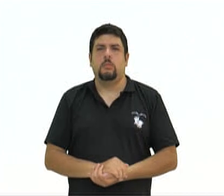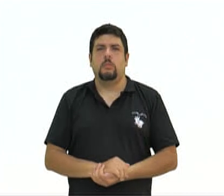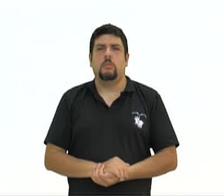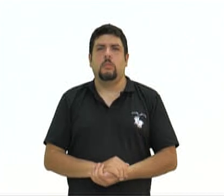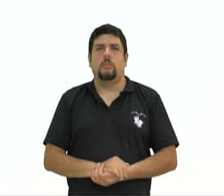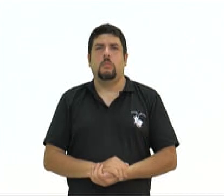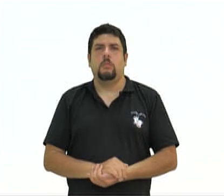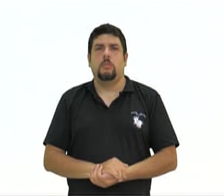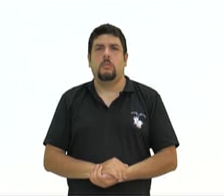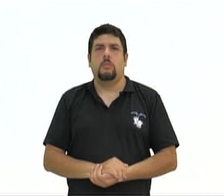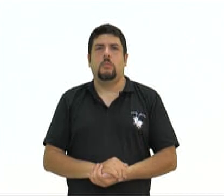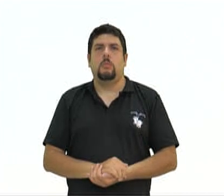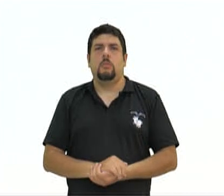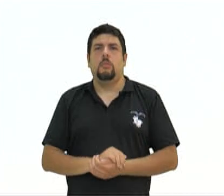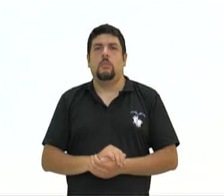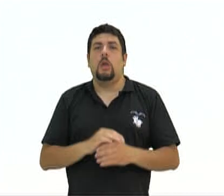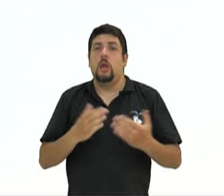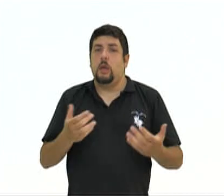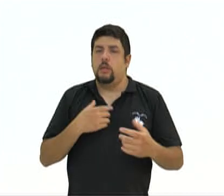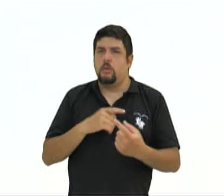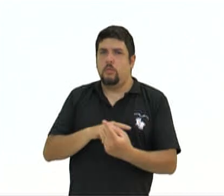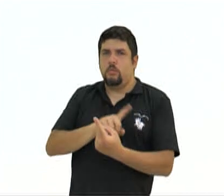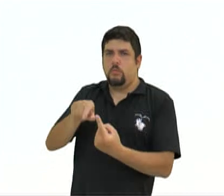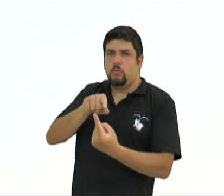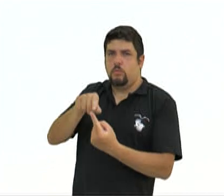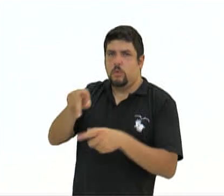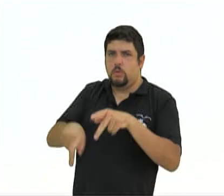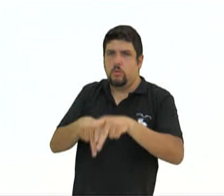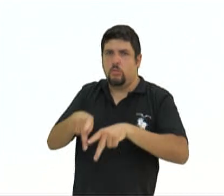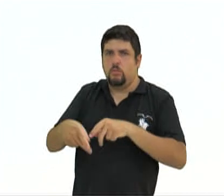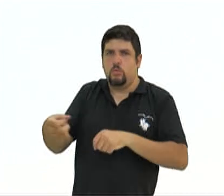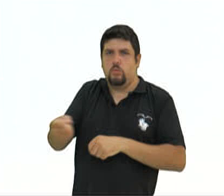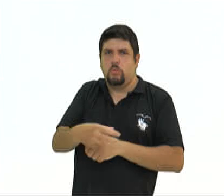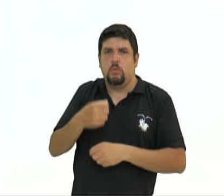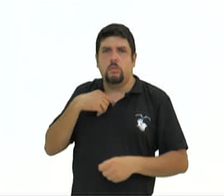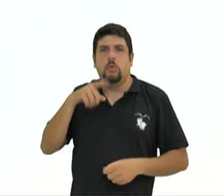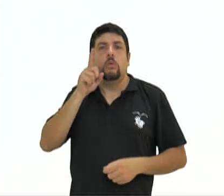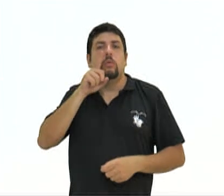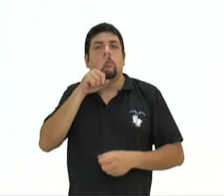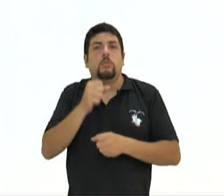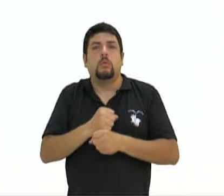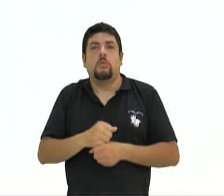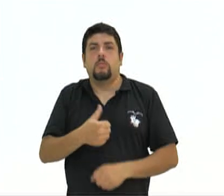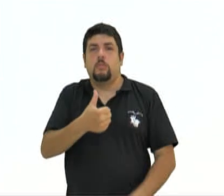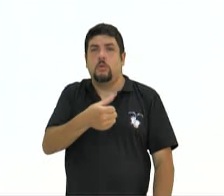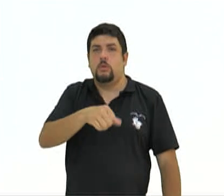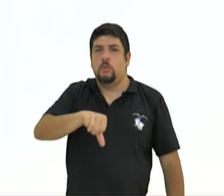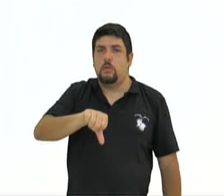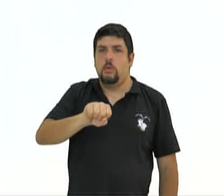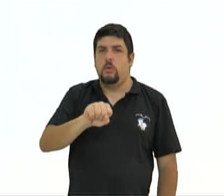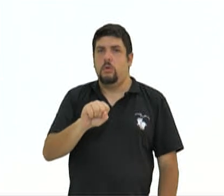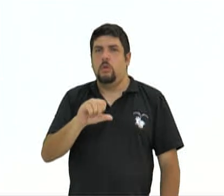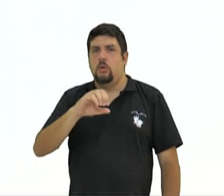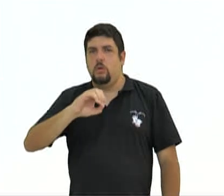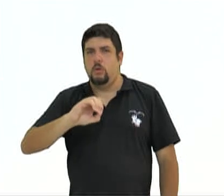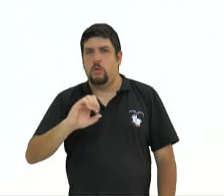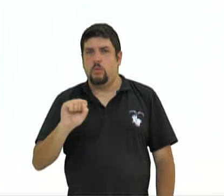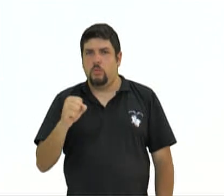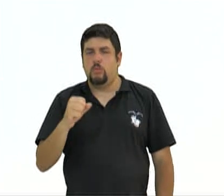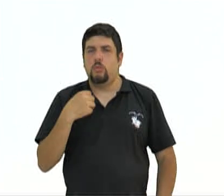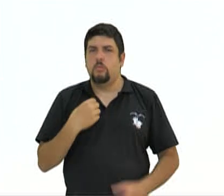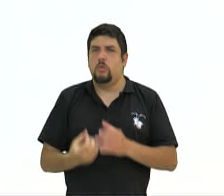Então, visando um público-alvo novo, com a evolução do cinema, né, os Estados Unidos em 1908 criou um órgão regulador, aqui vai mudar tudo.